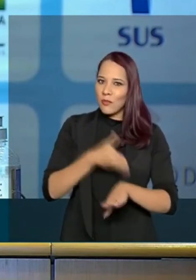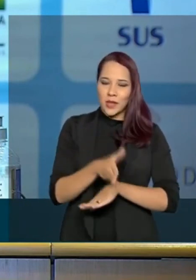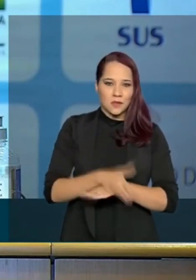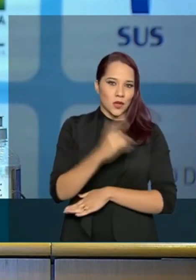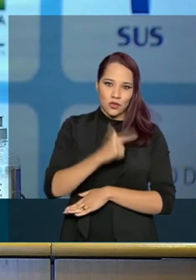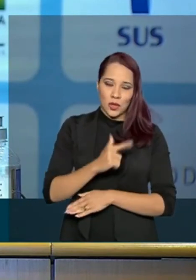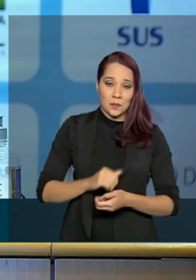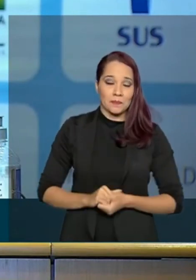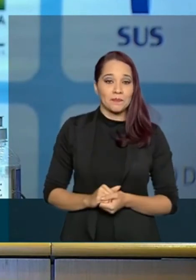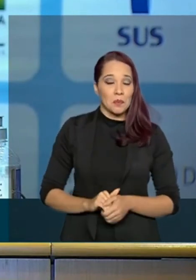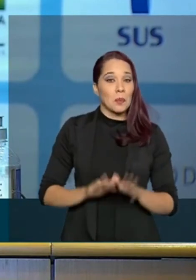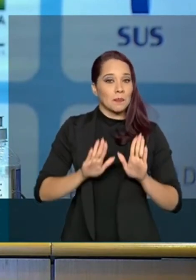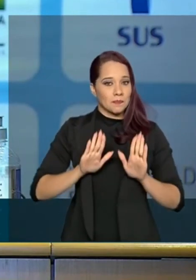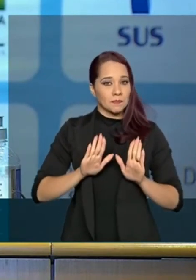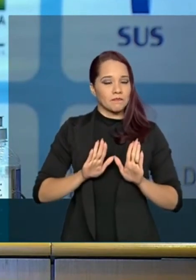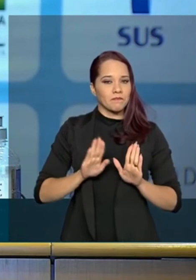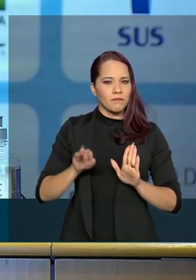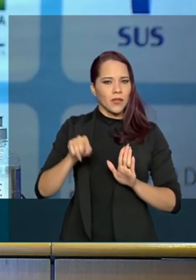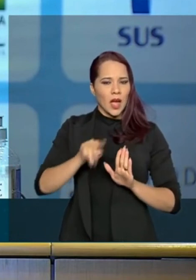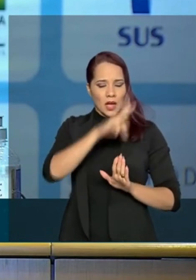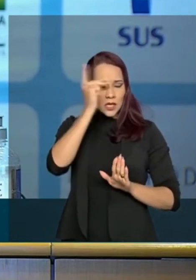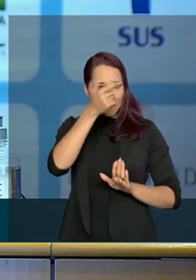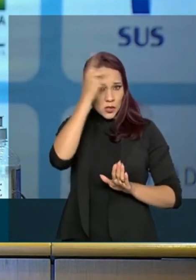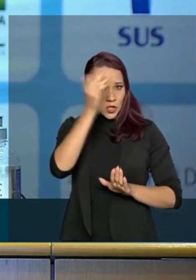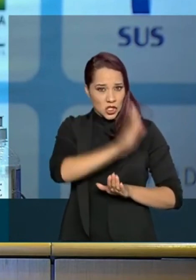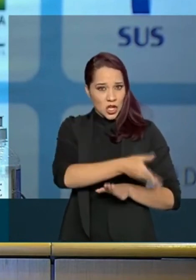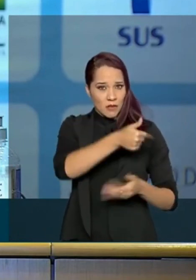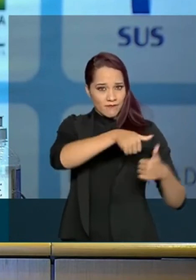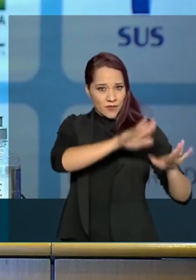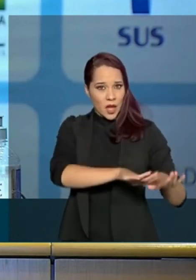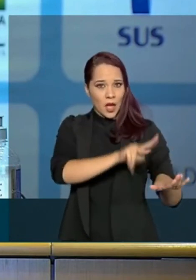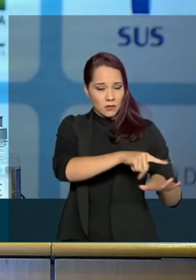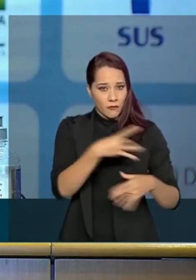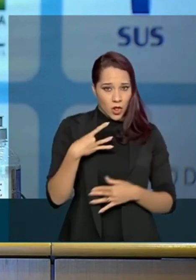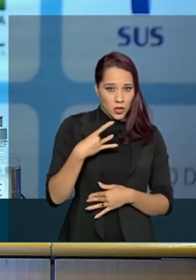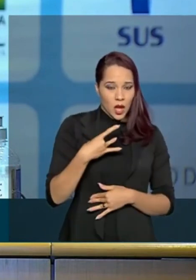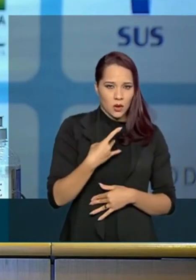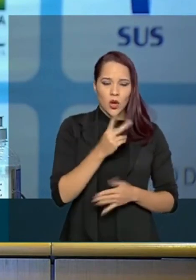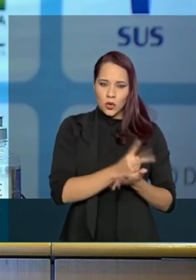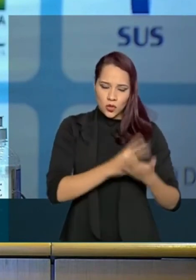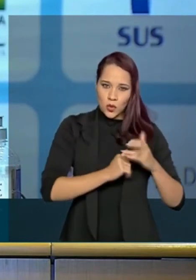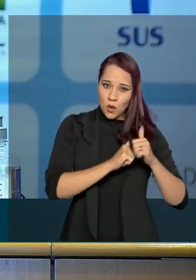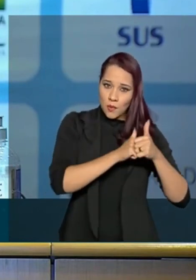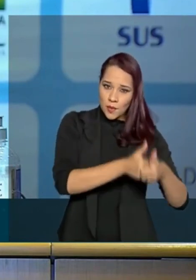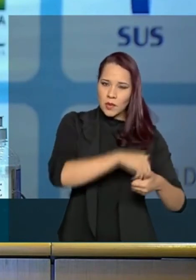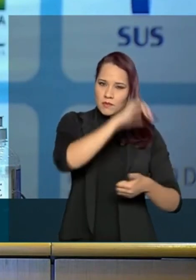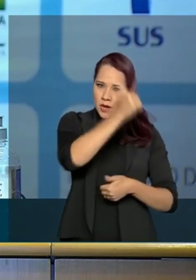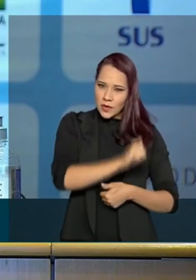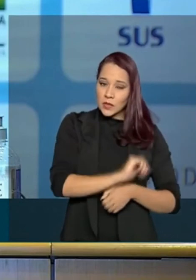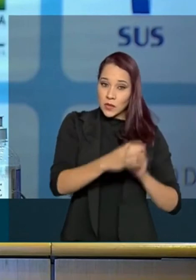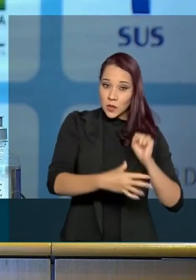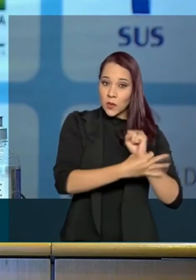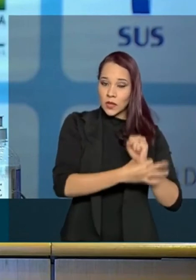participantes. Entretanto, aqueles já incluídos continuam em acompanhamento para avaliação da